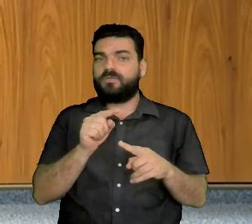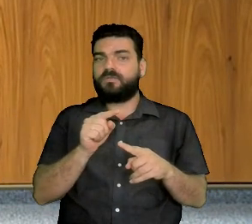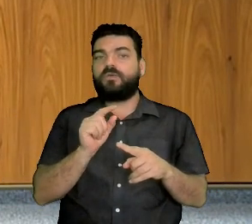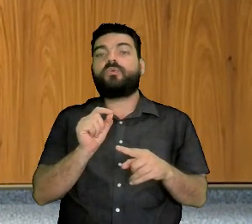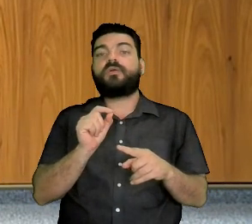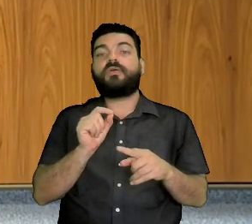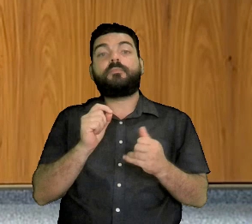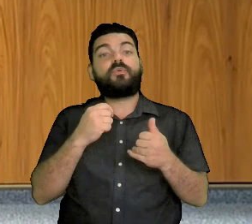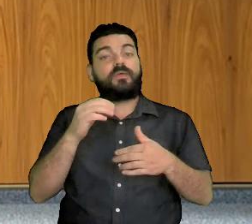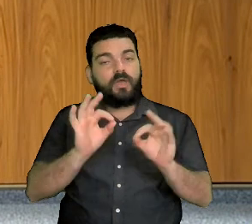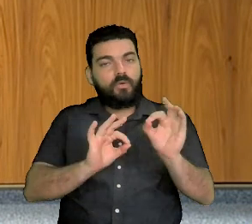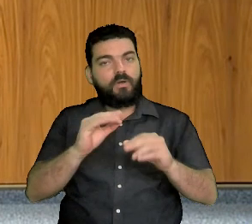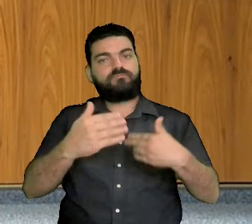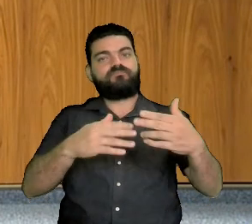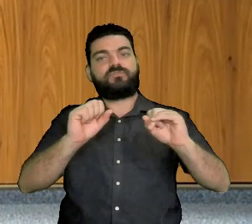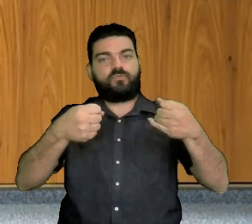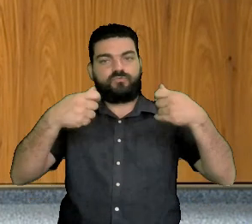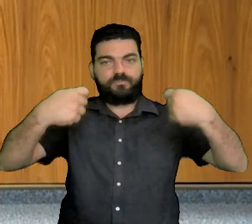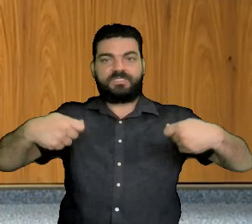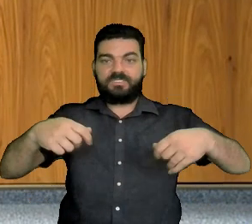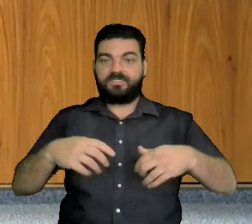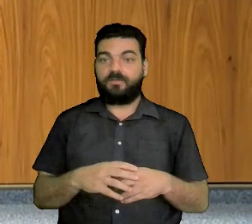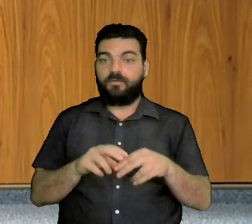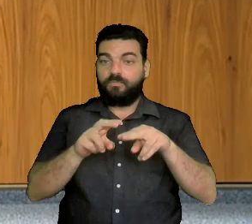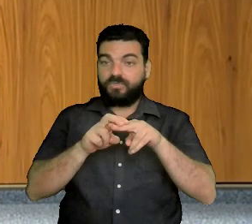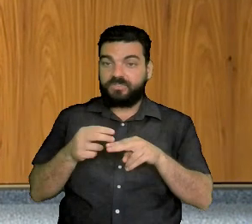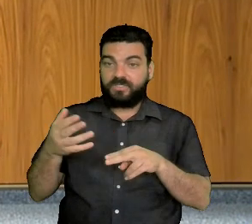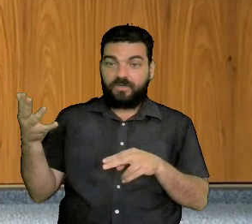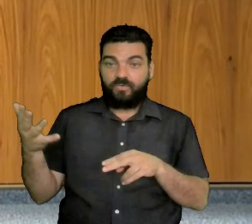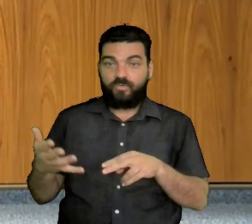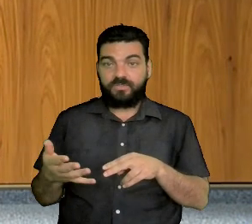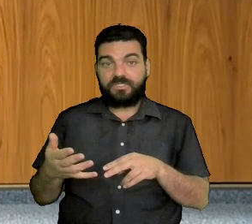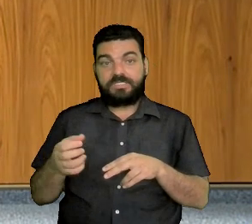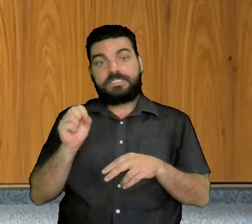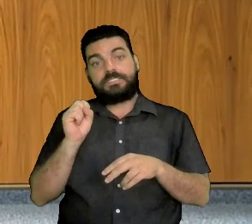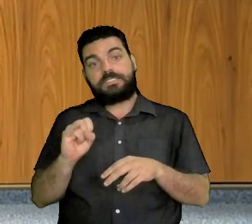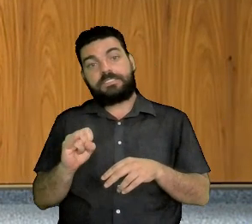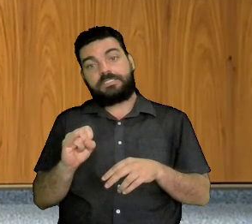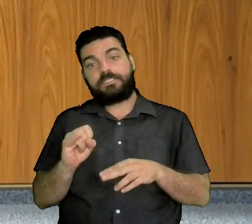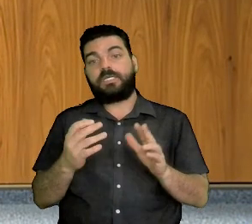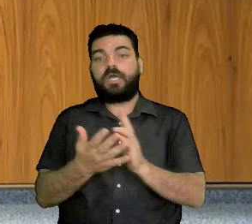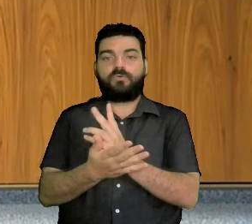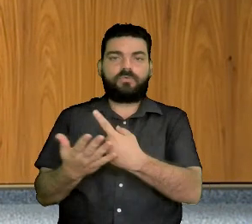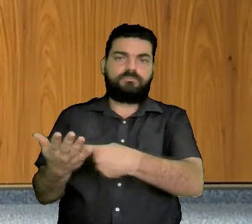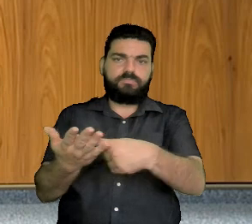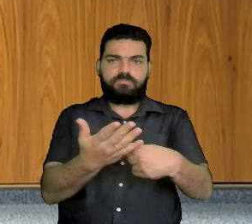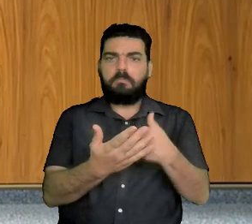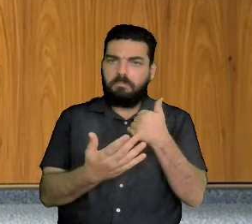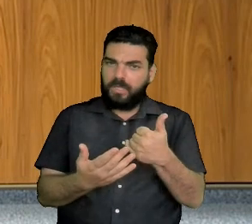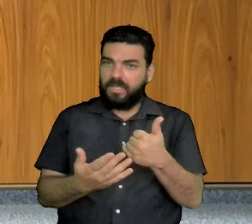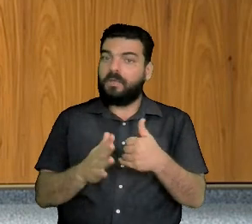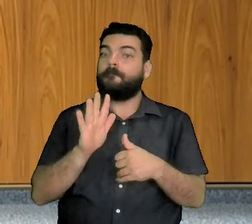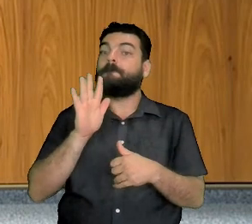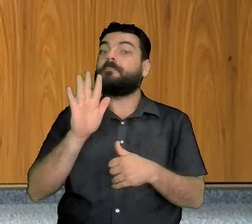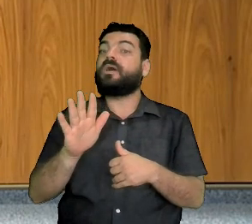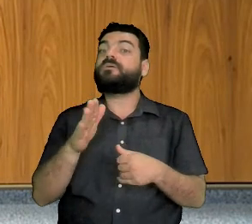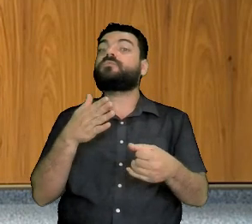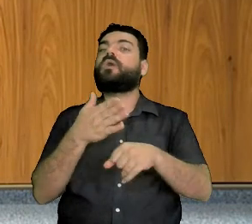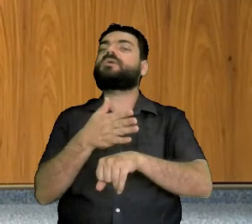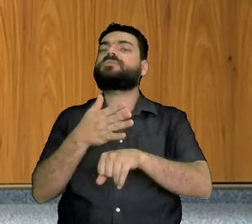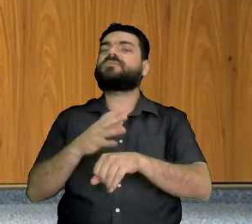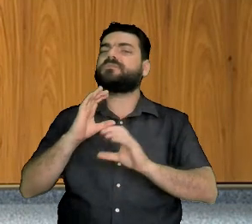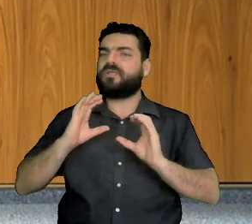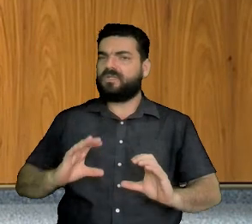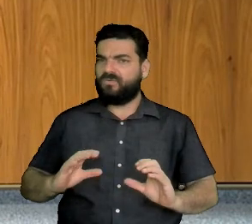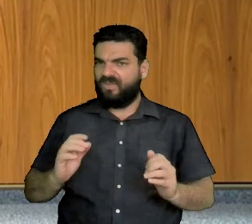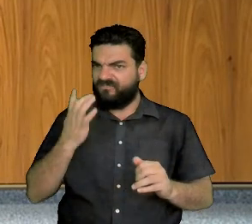seu constante aperfeiçoamento. Nesse sentido, apesar de o quantitativo de acordos realizados ser expressivo, verifica-se que o acesso do cidadão a esta via